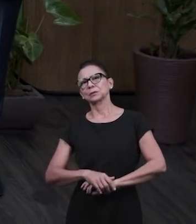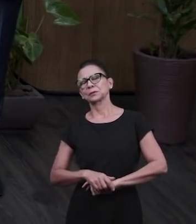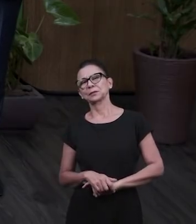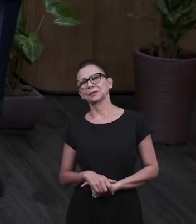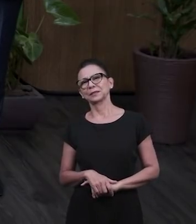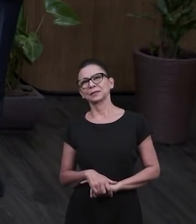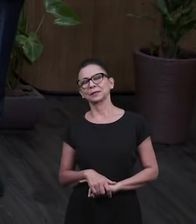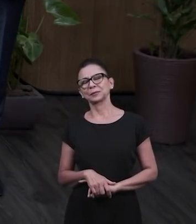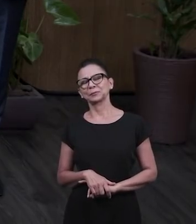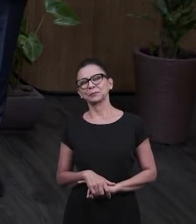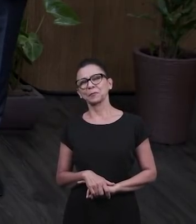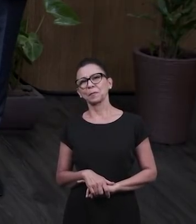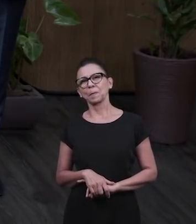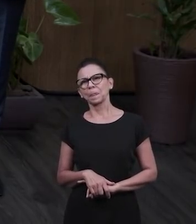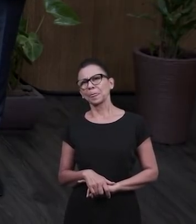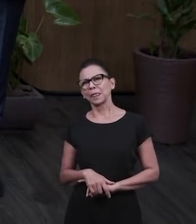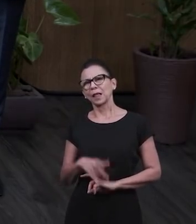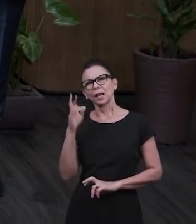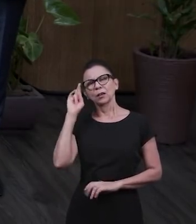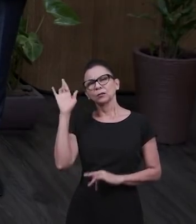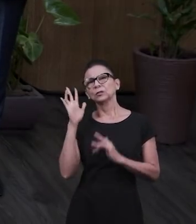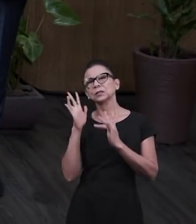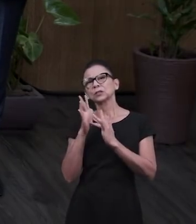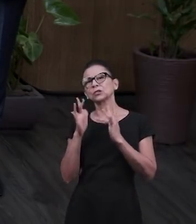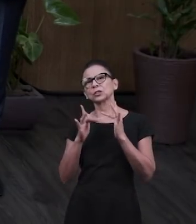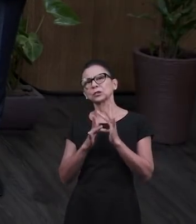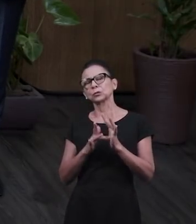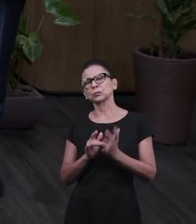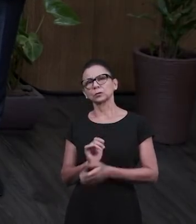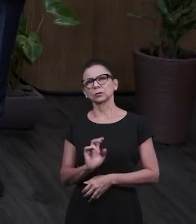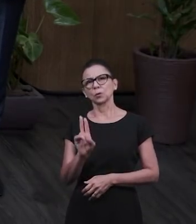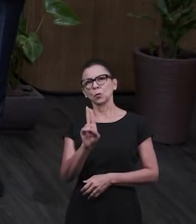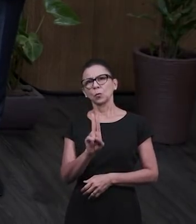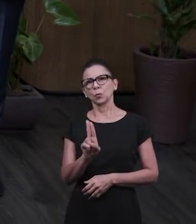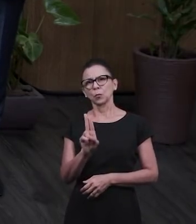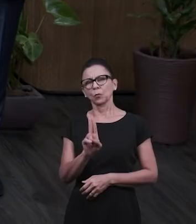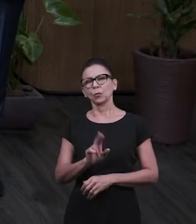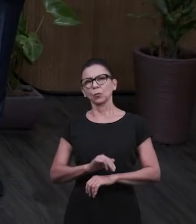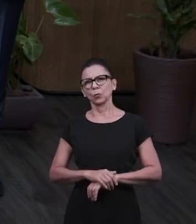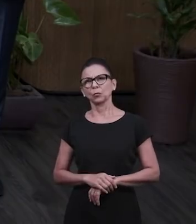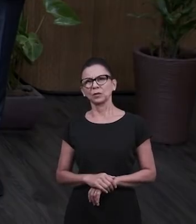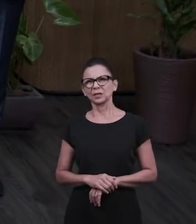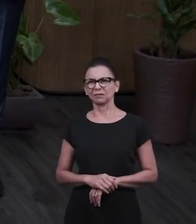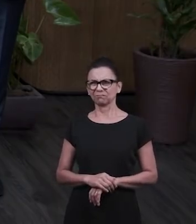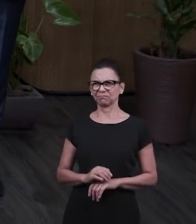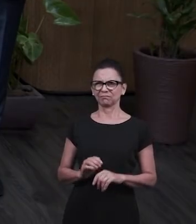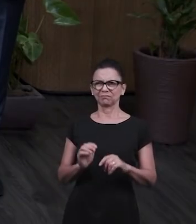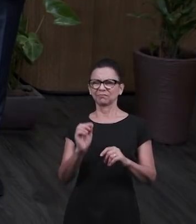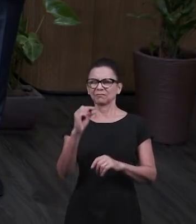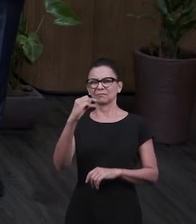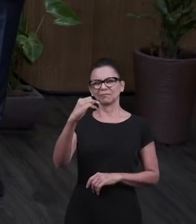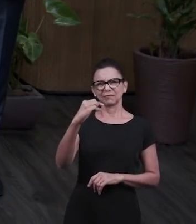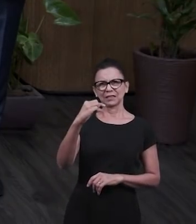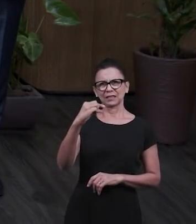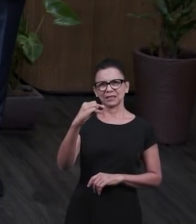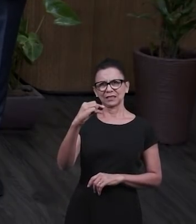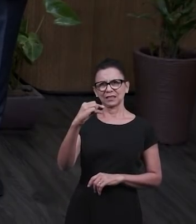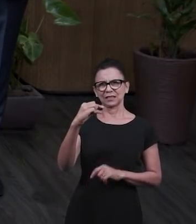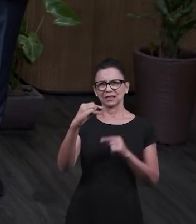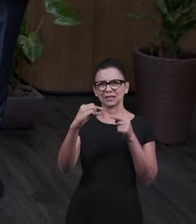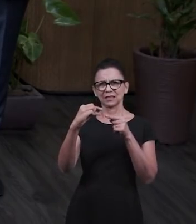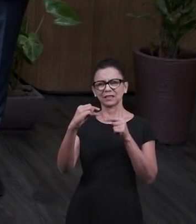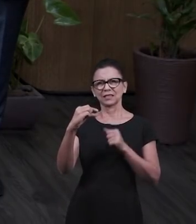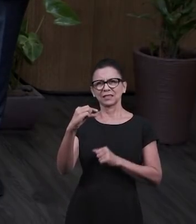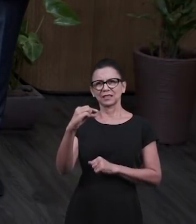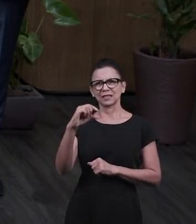Por qual razão o Senhor Jesus usa a figura de uma semente para se